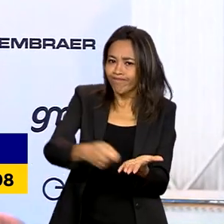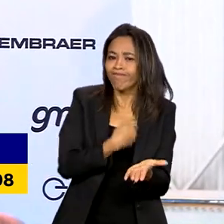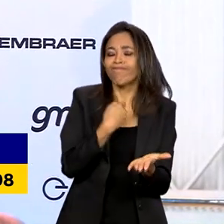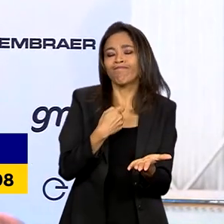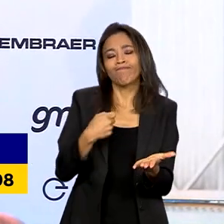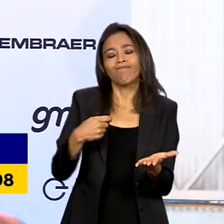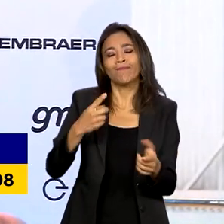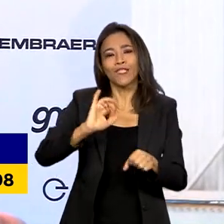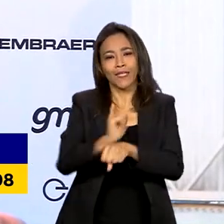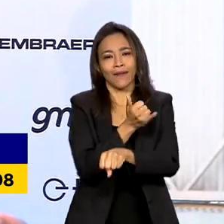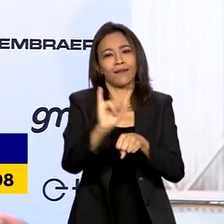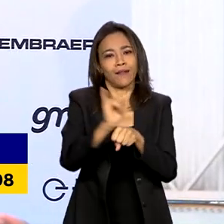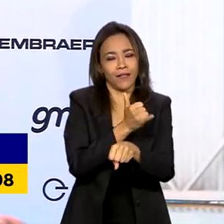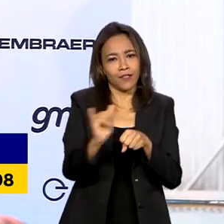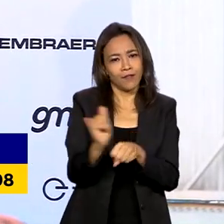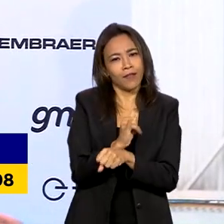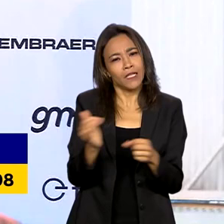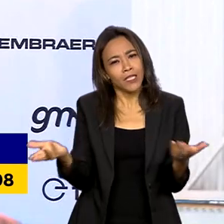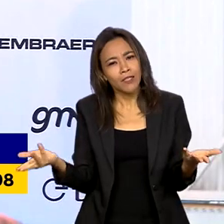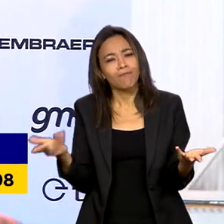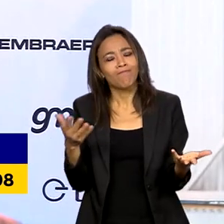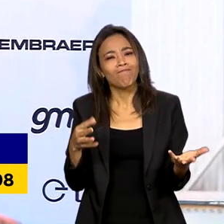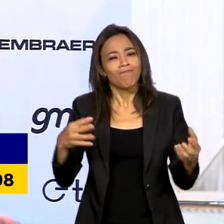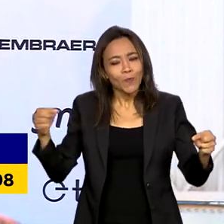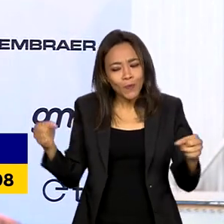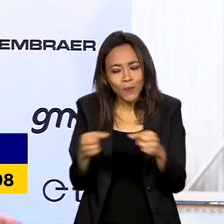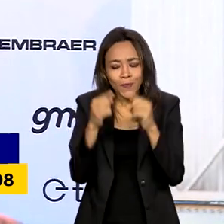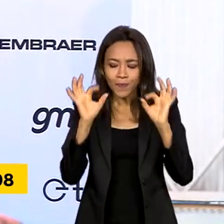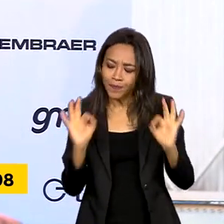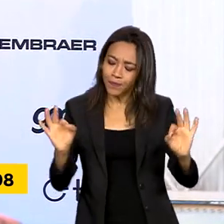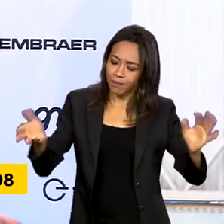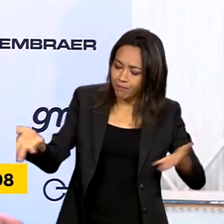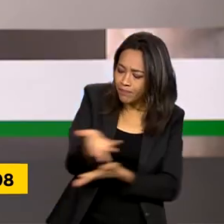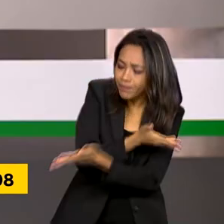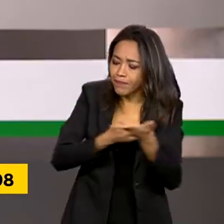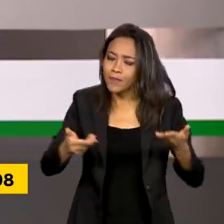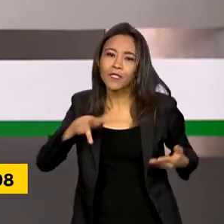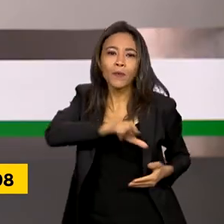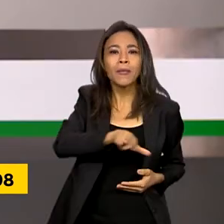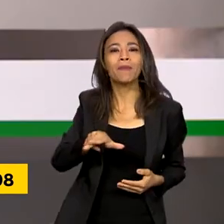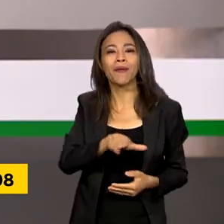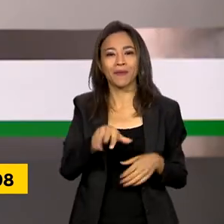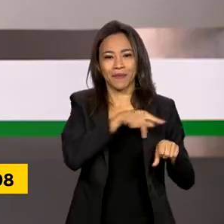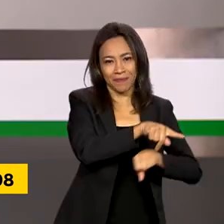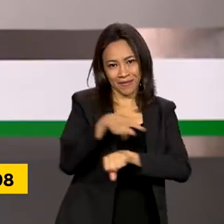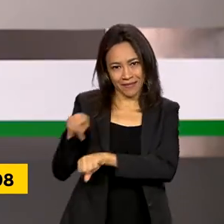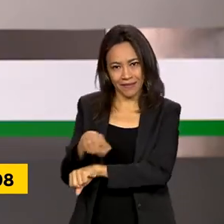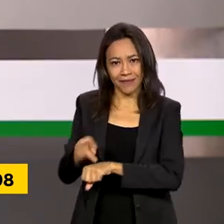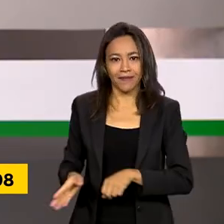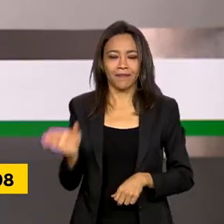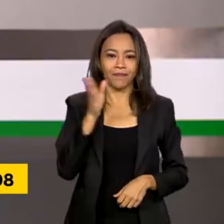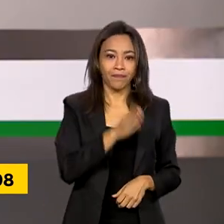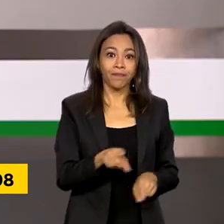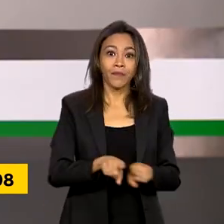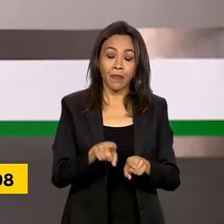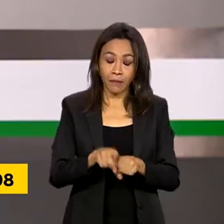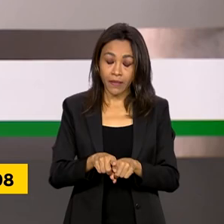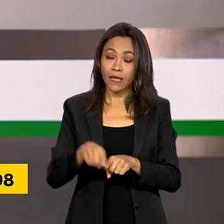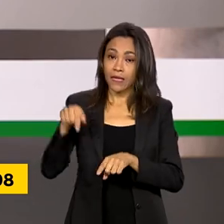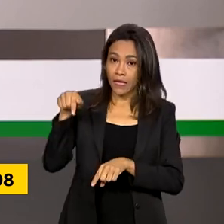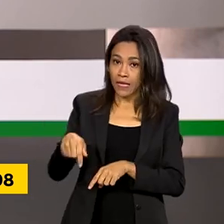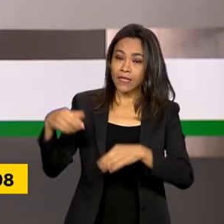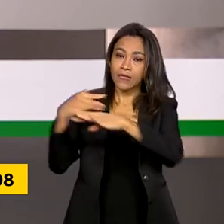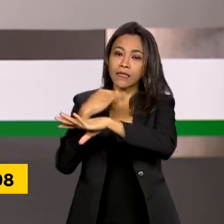as excelentes relações bilaterais desses países irmãos. E na cidade do Porto, em Portugal,